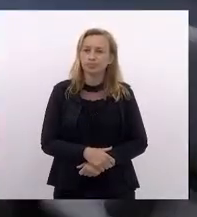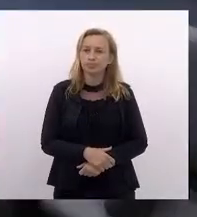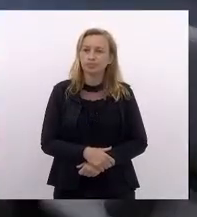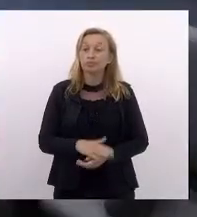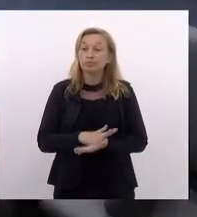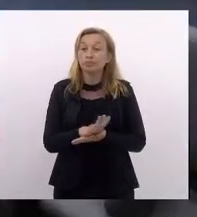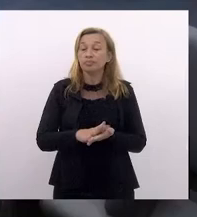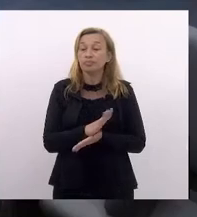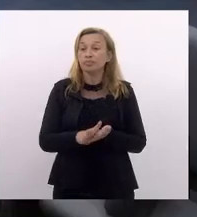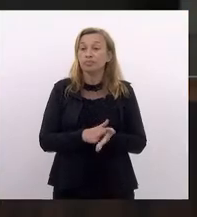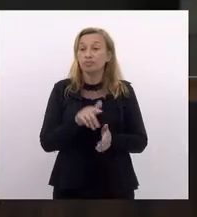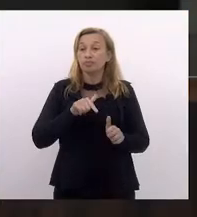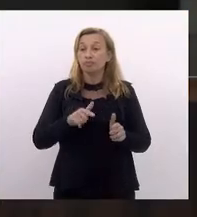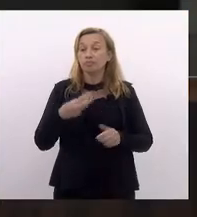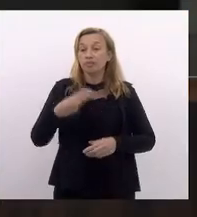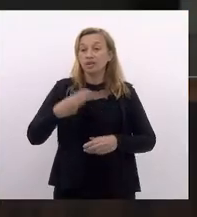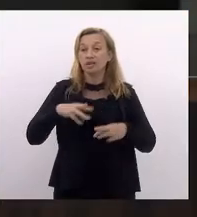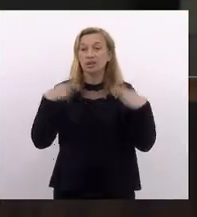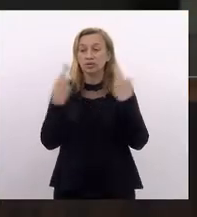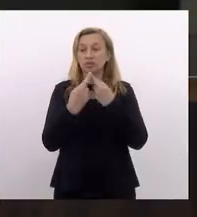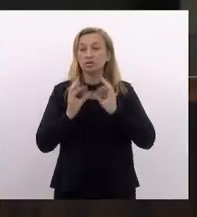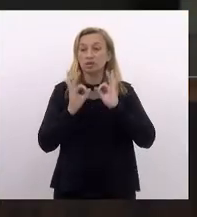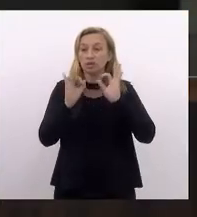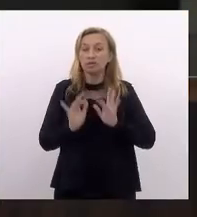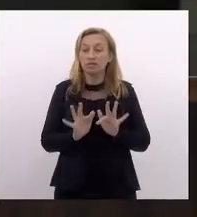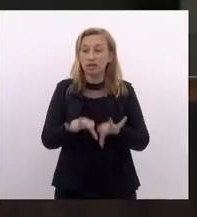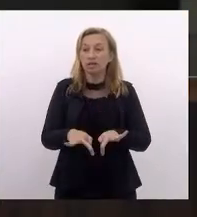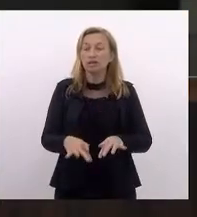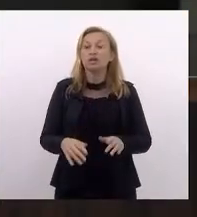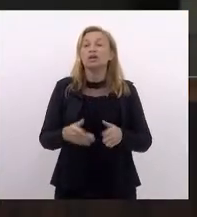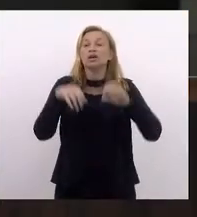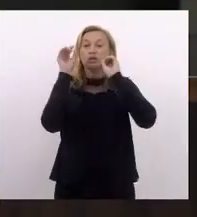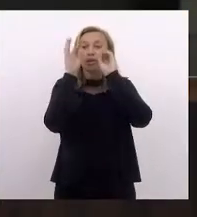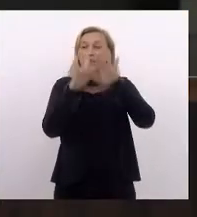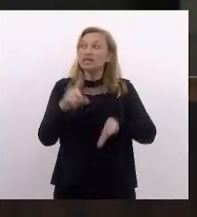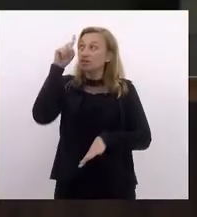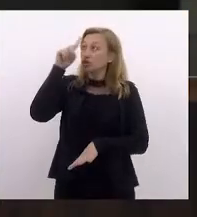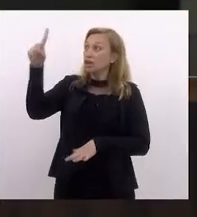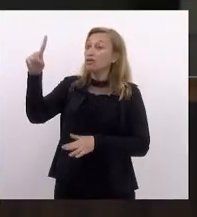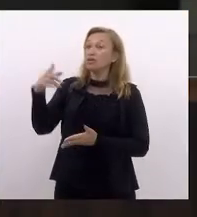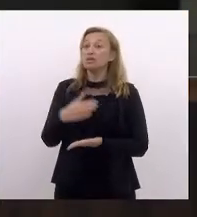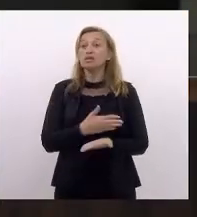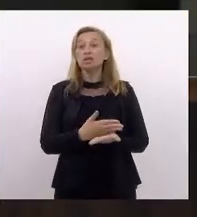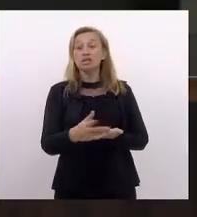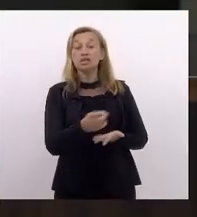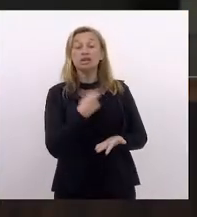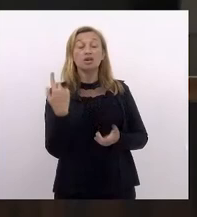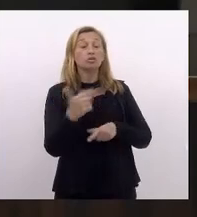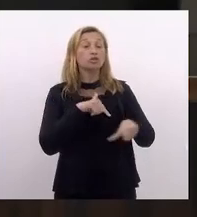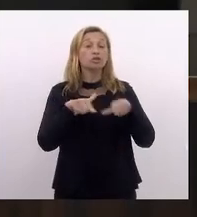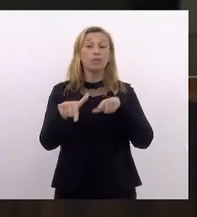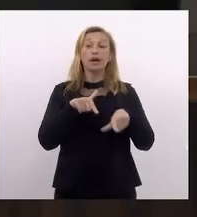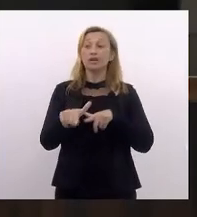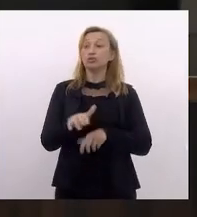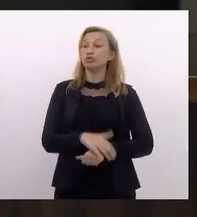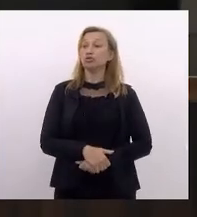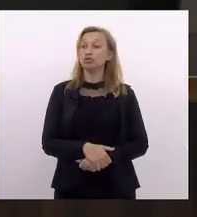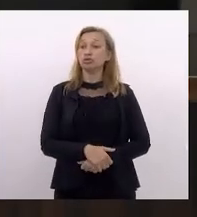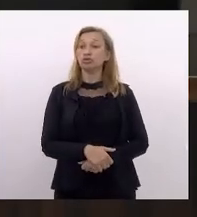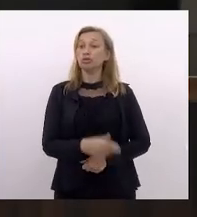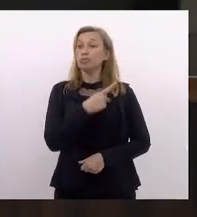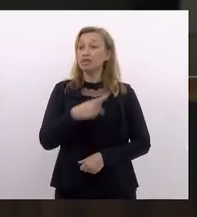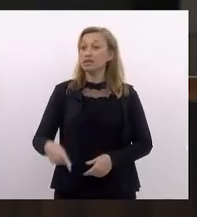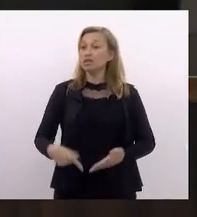há nada mais a tratar na terceira sessão de nada menos está encerrado havendo número legal sobre a proteção de Deus e sermos nós trabalho